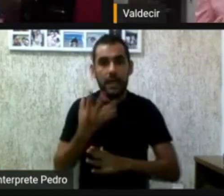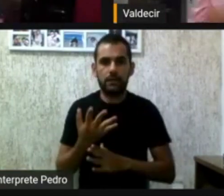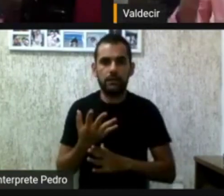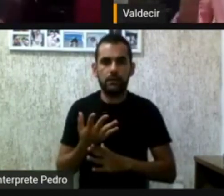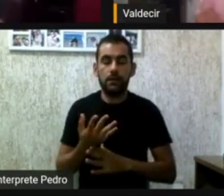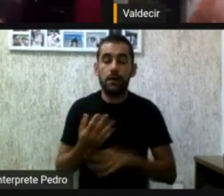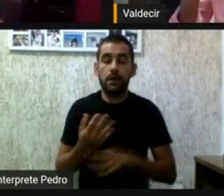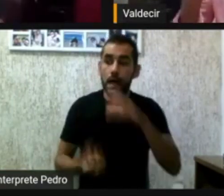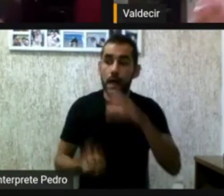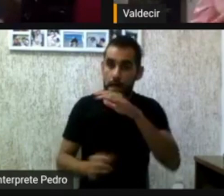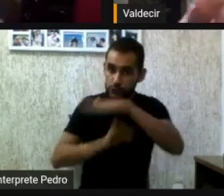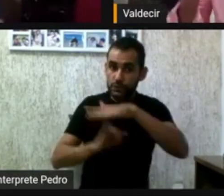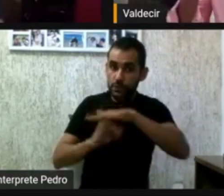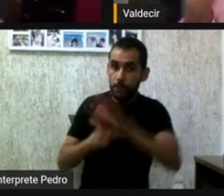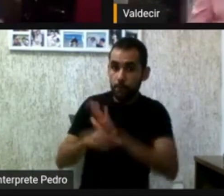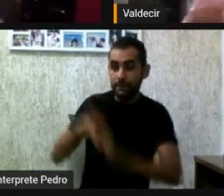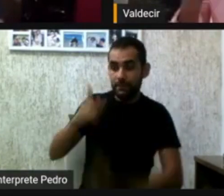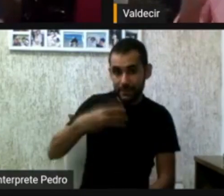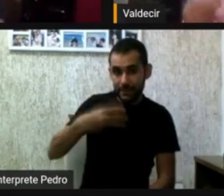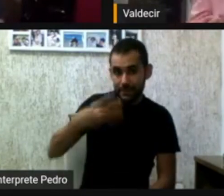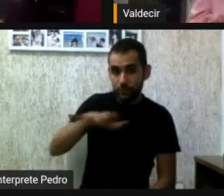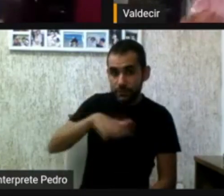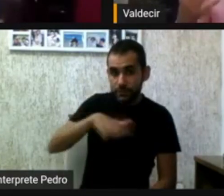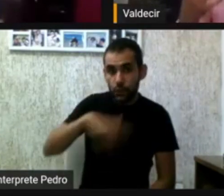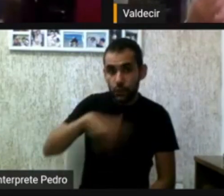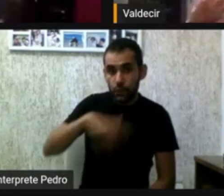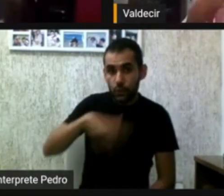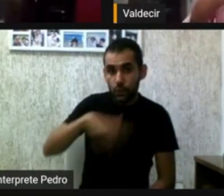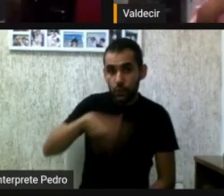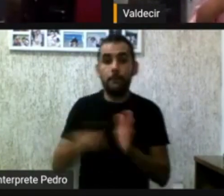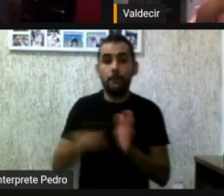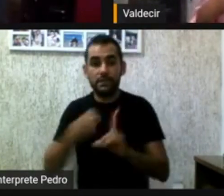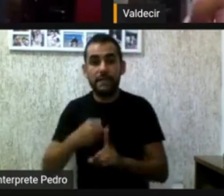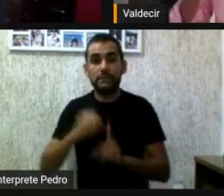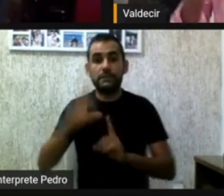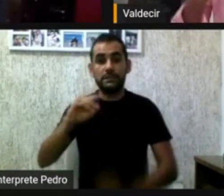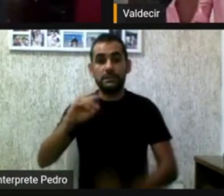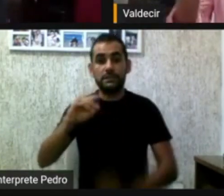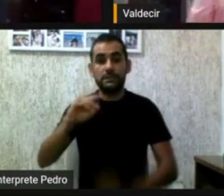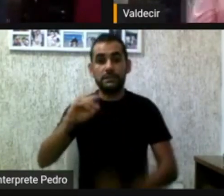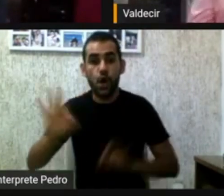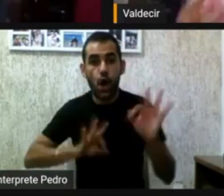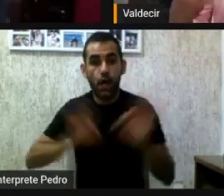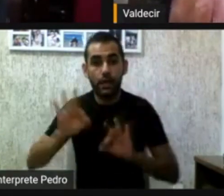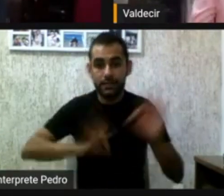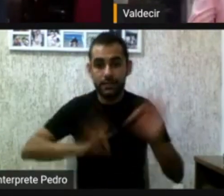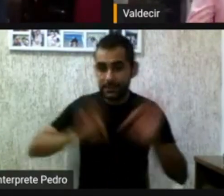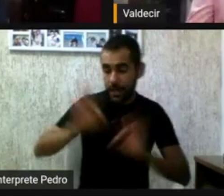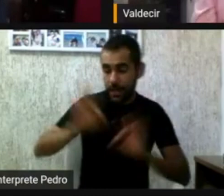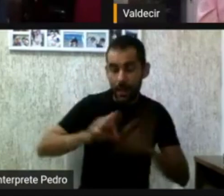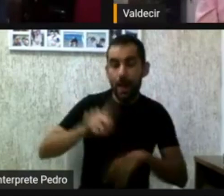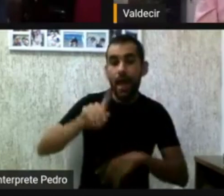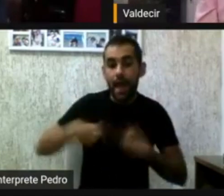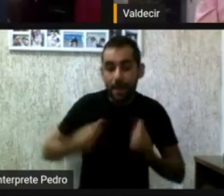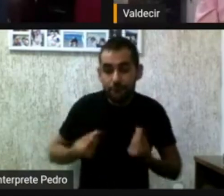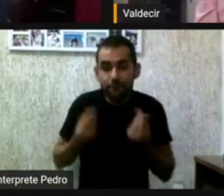terceiro setor são instituições da sociedade civil organizada, mas o intuito dela é social, é